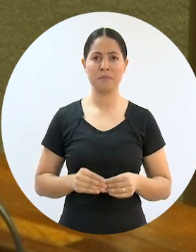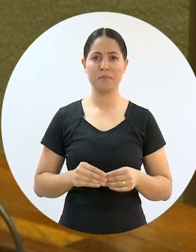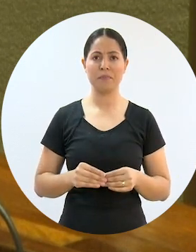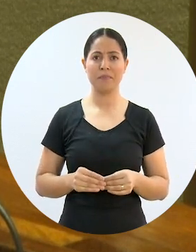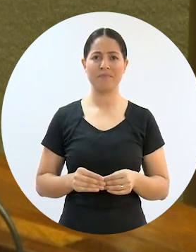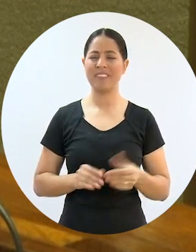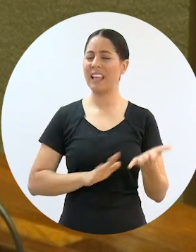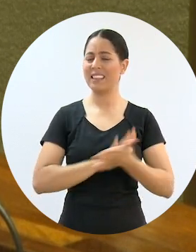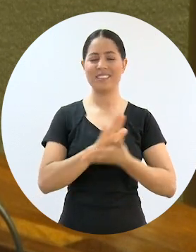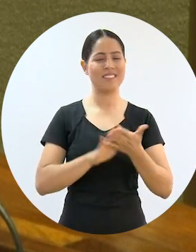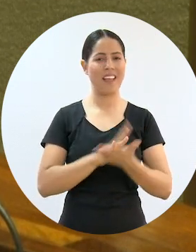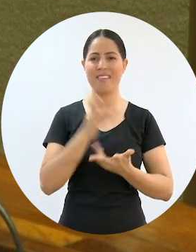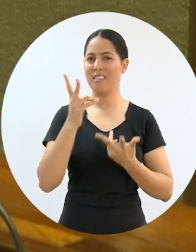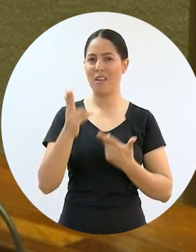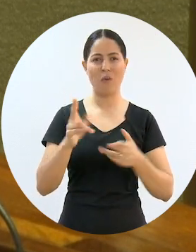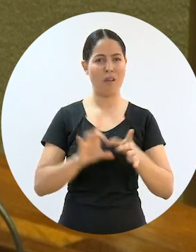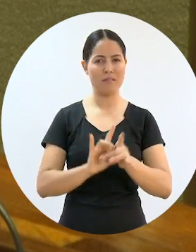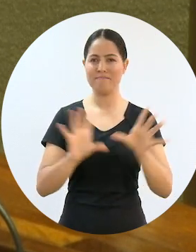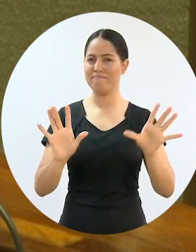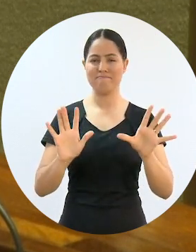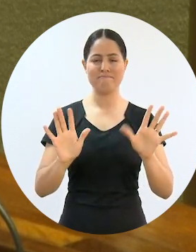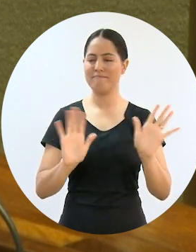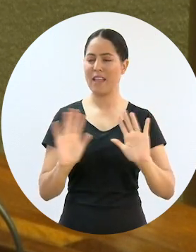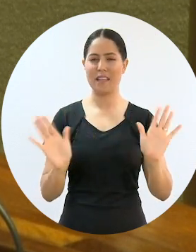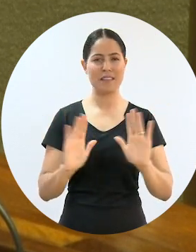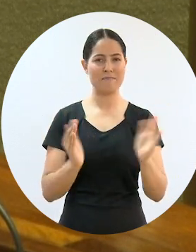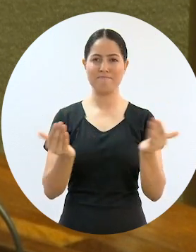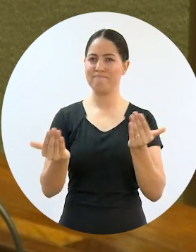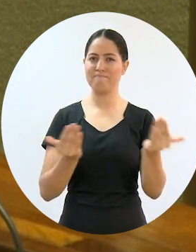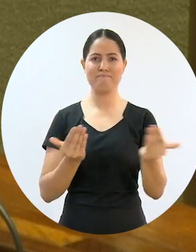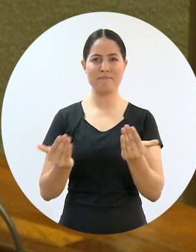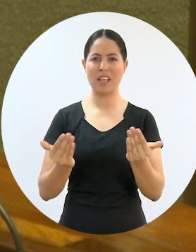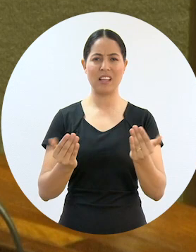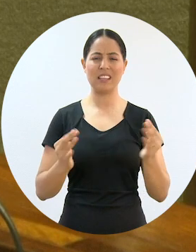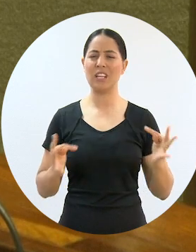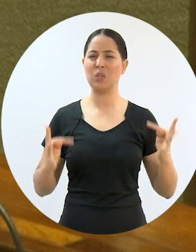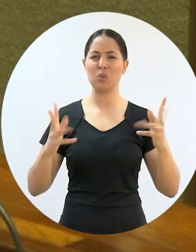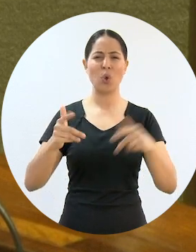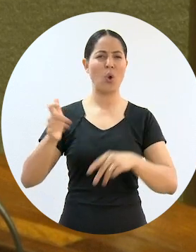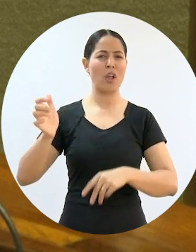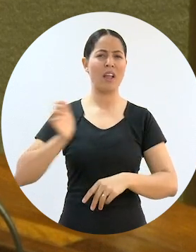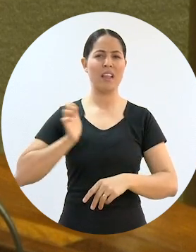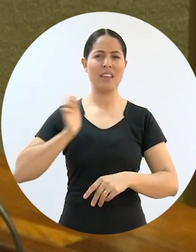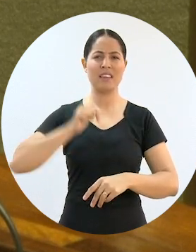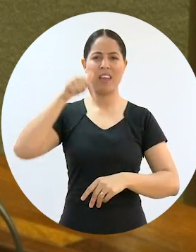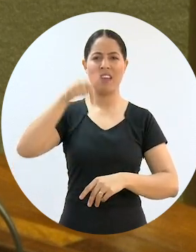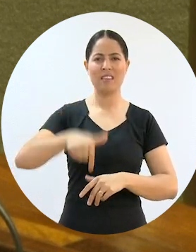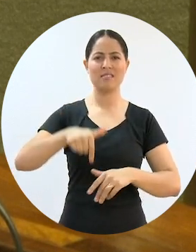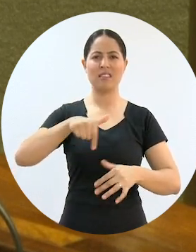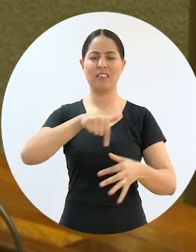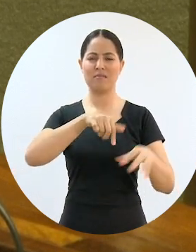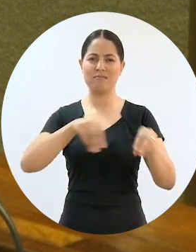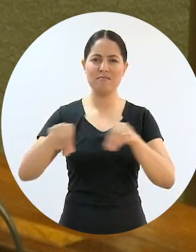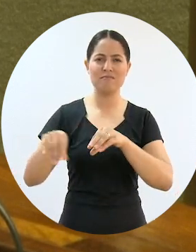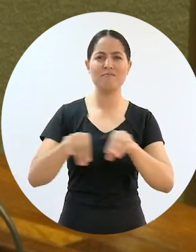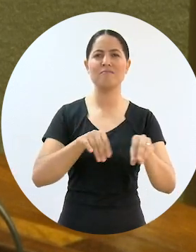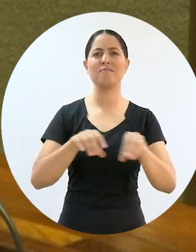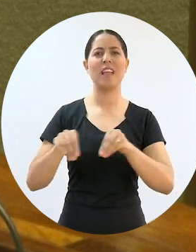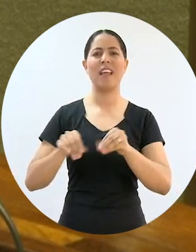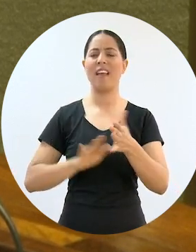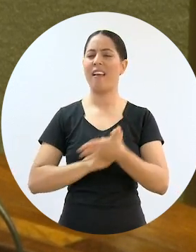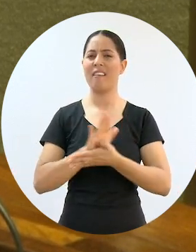homens. Nada igual, nem a riqueza que a terra guarda no